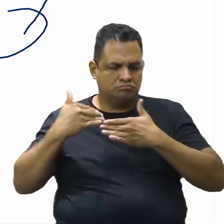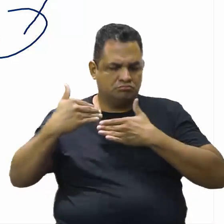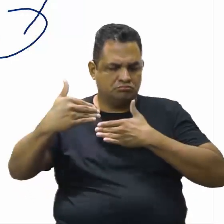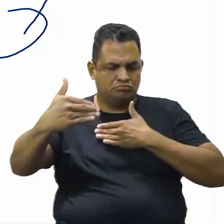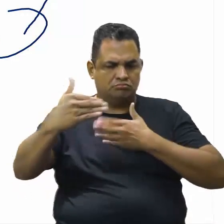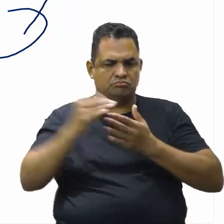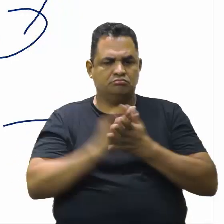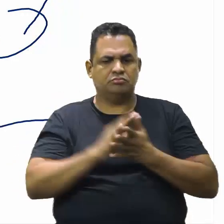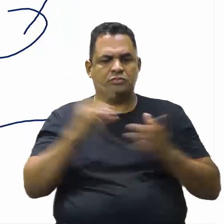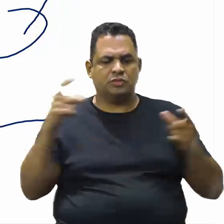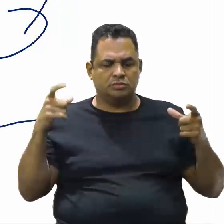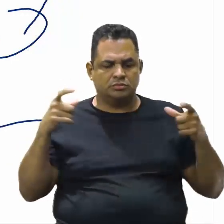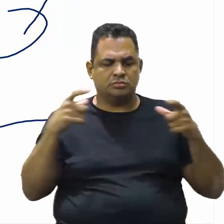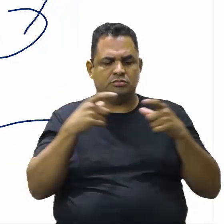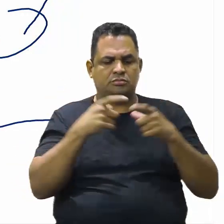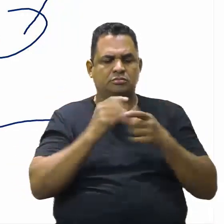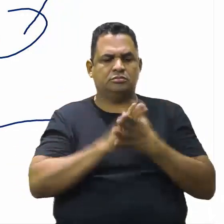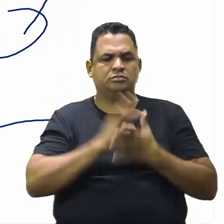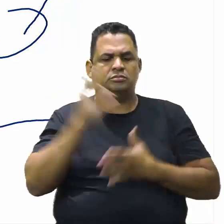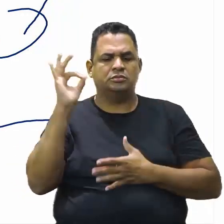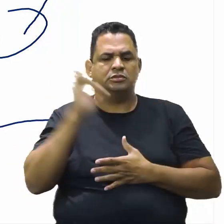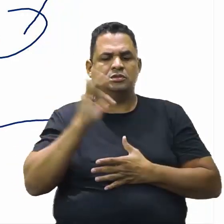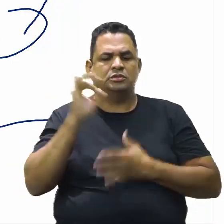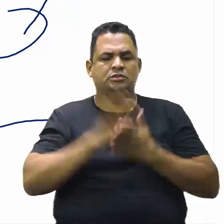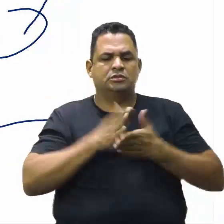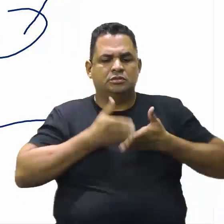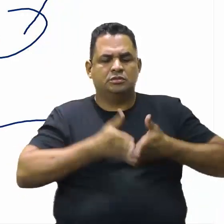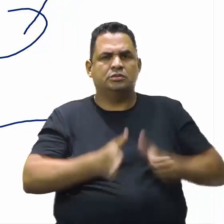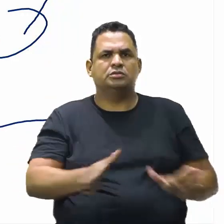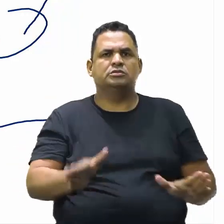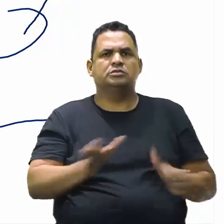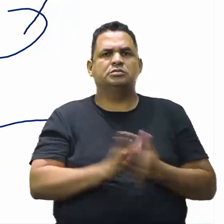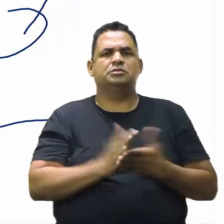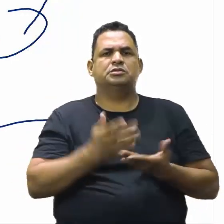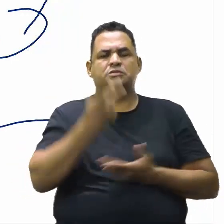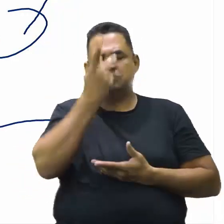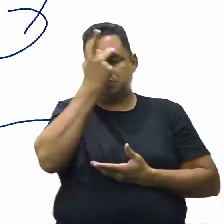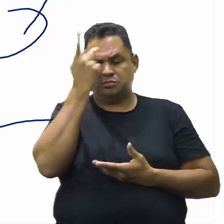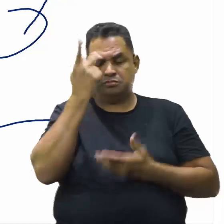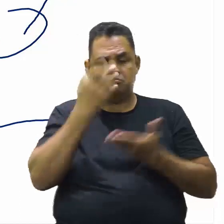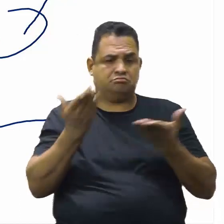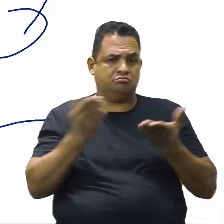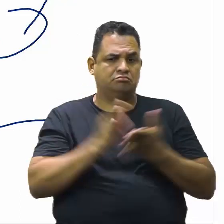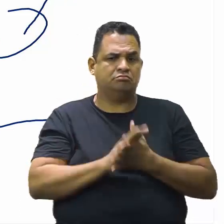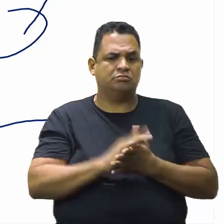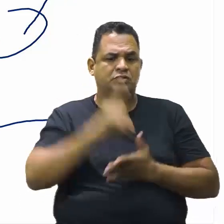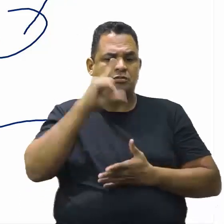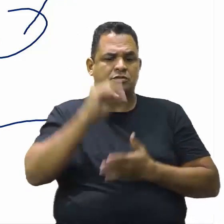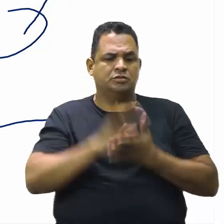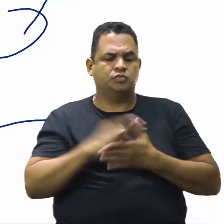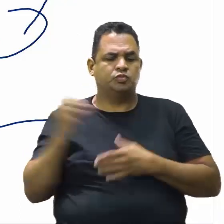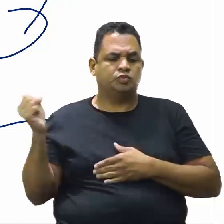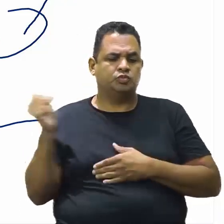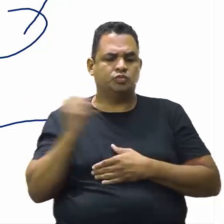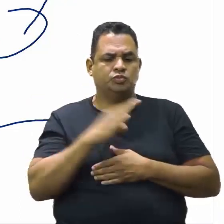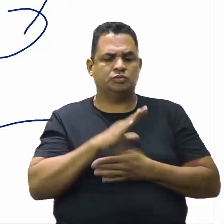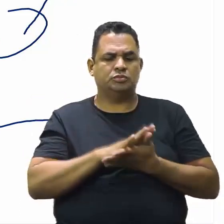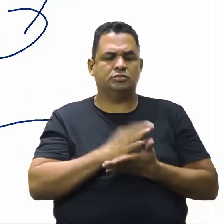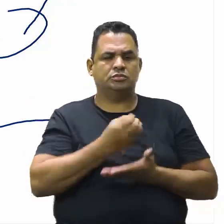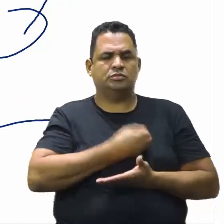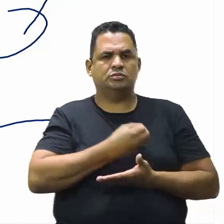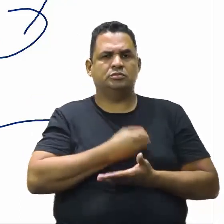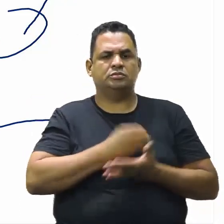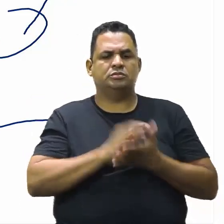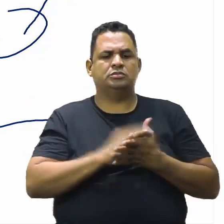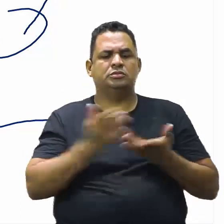a redução dessa taxa de natalidade, por isso que a gente observa aí uma redução do número de jovens e o aumento